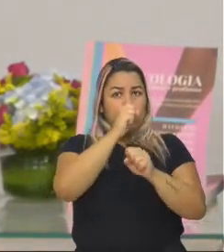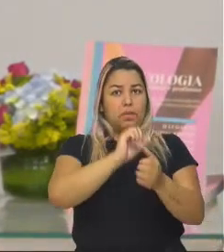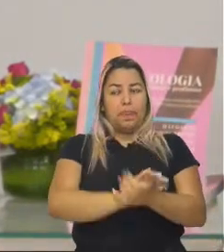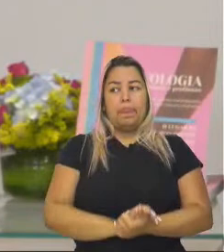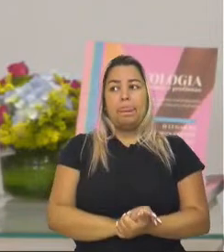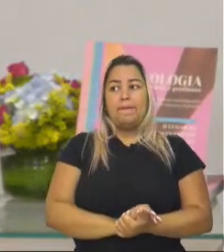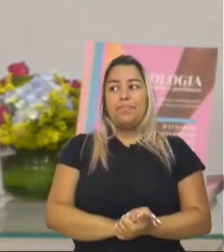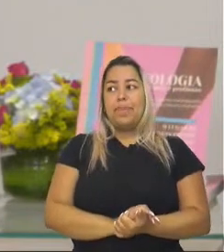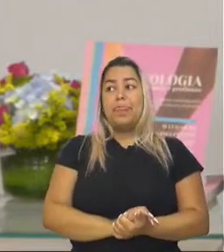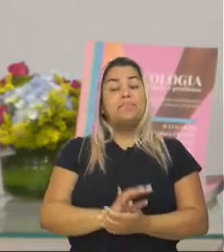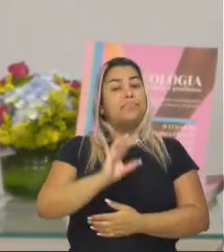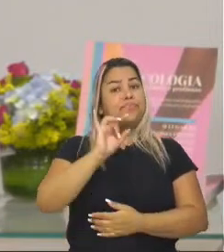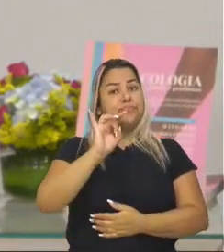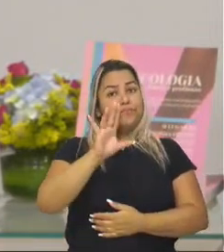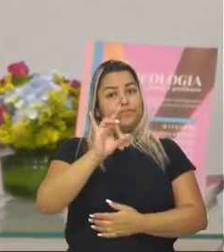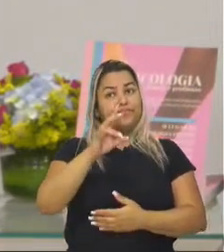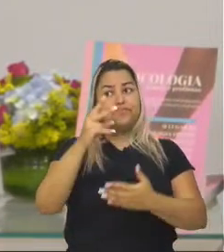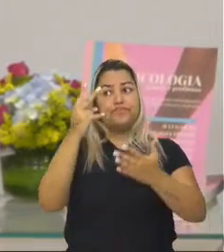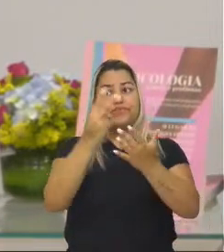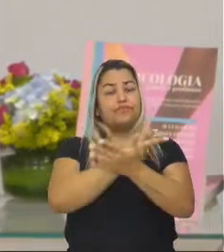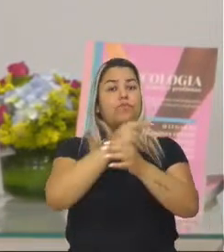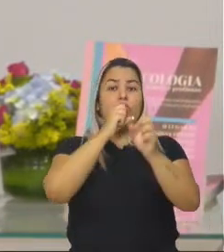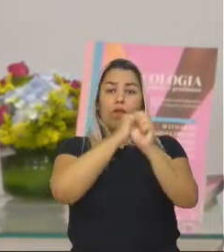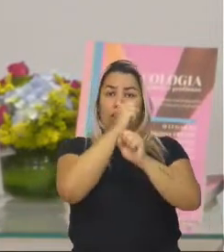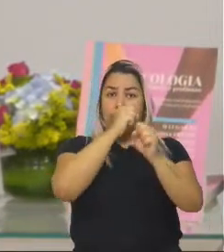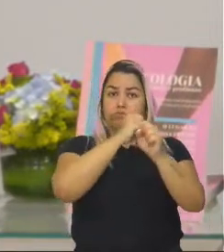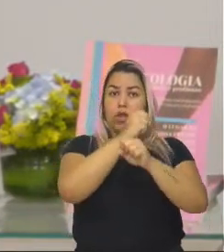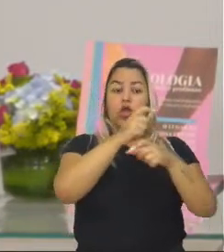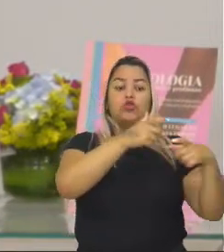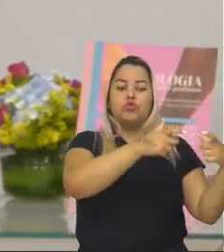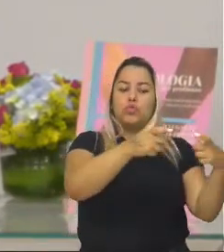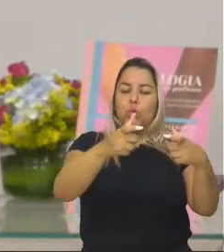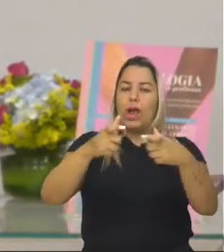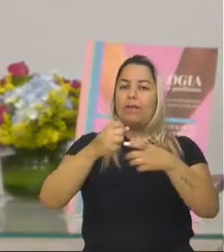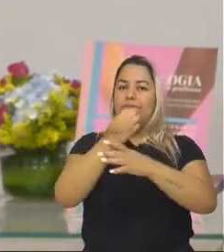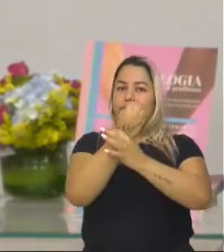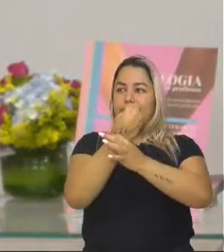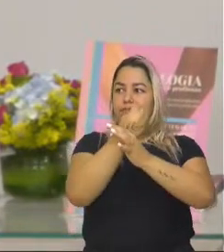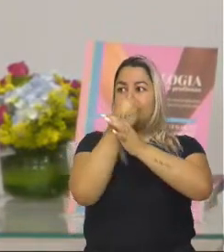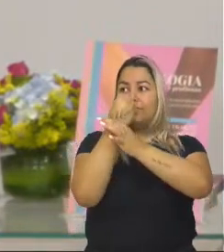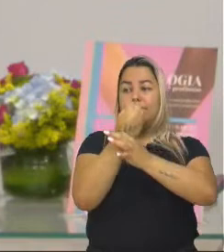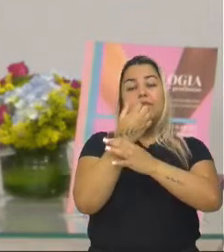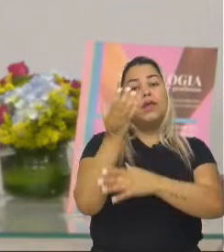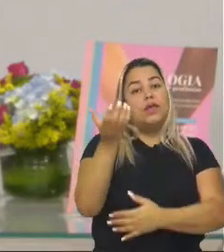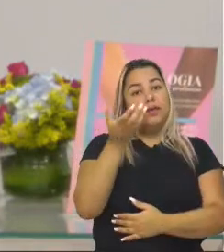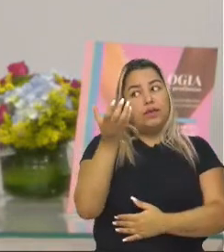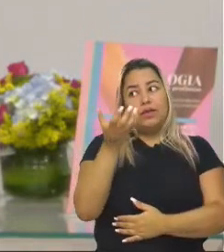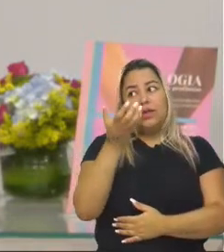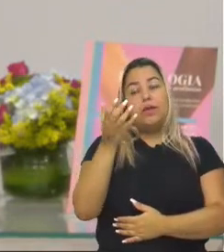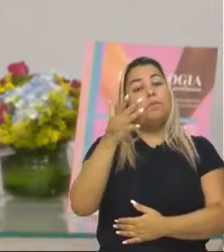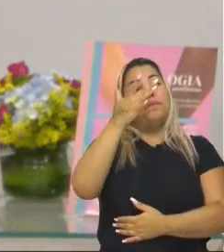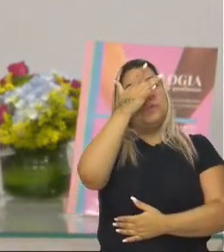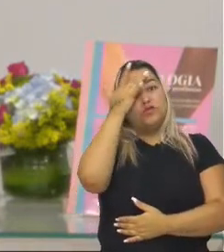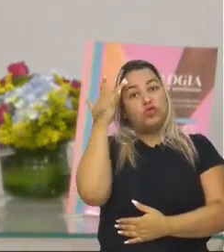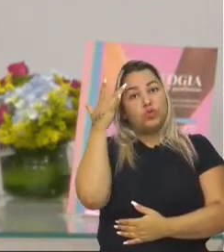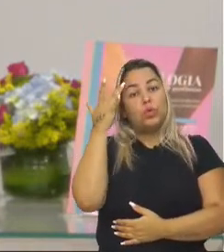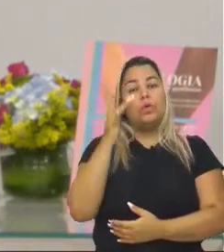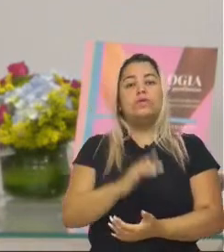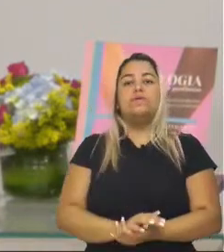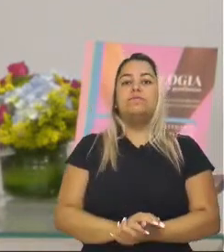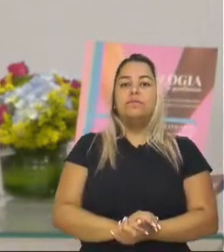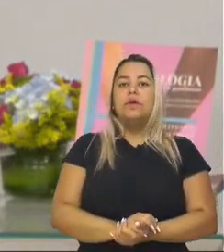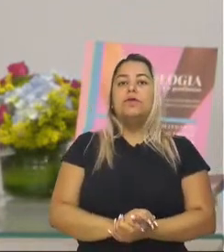E só foi possível por causa da construção de um espaço seguro. Queremos pessoas